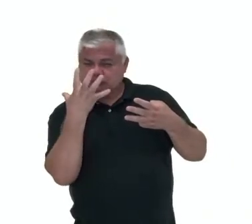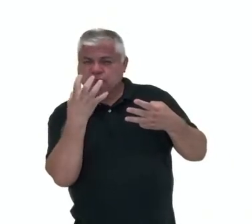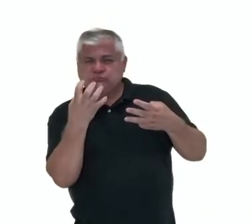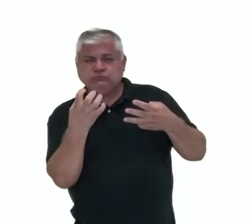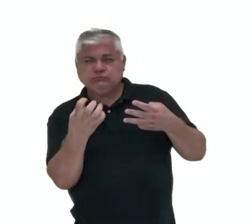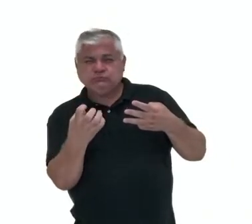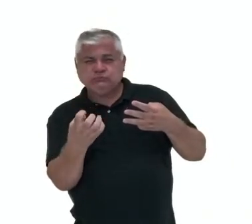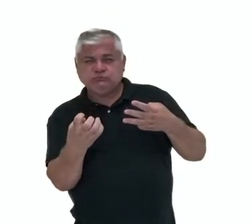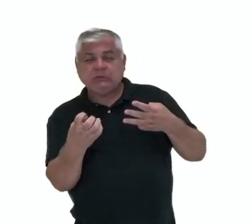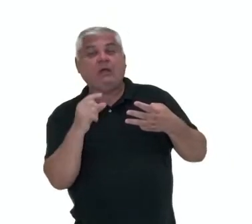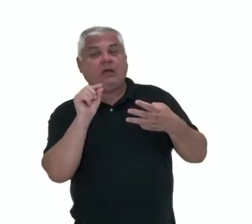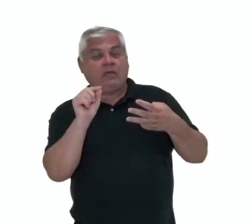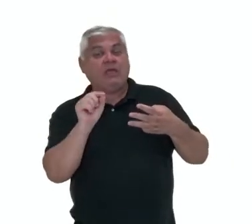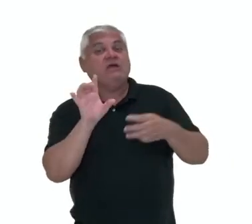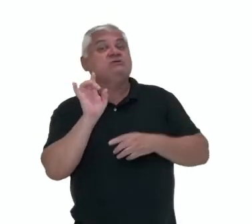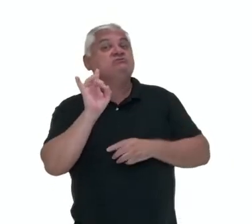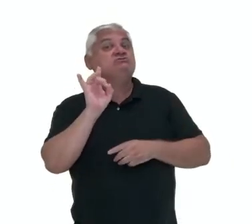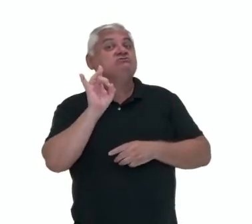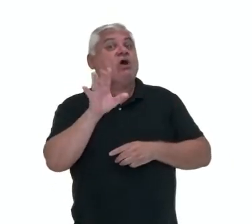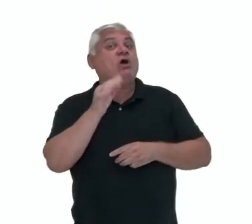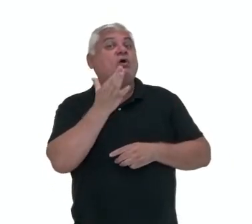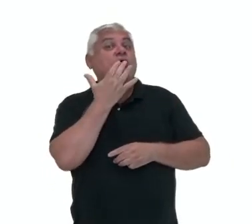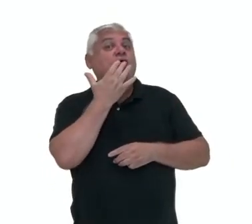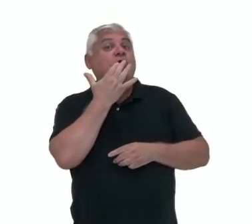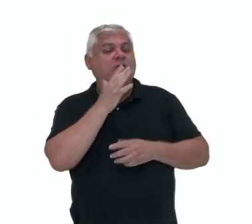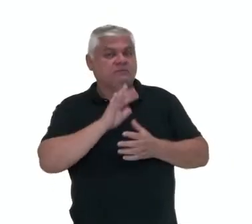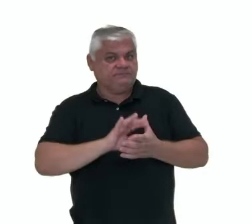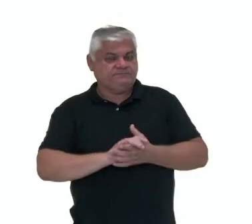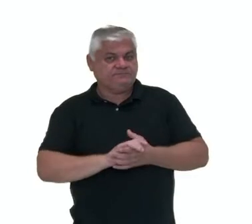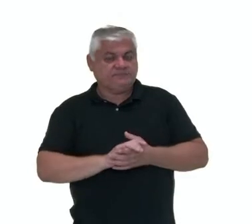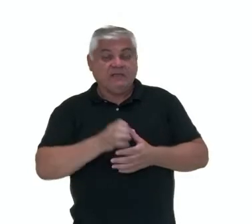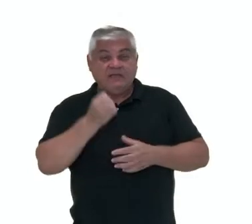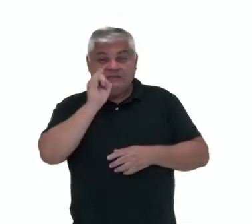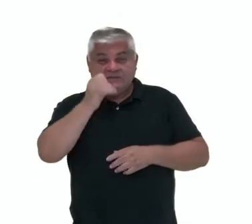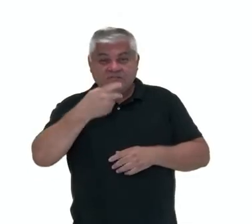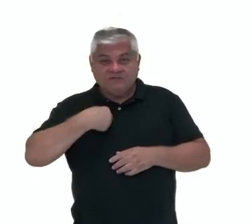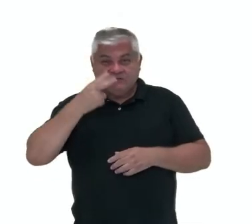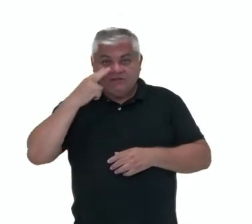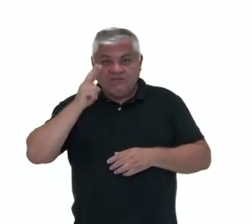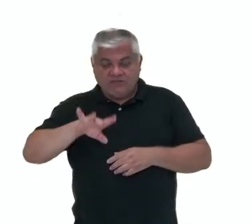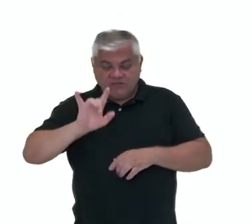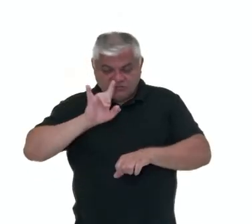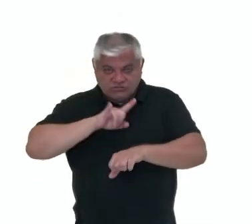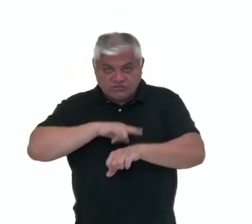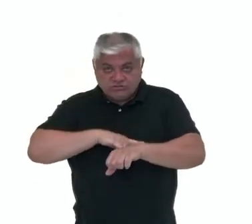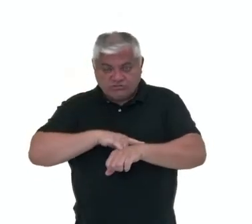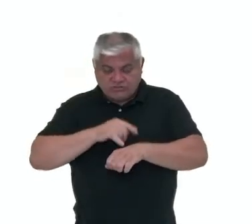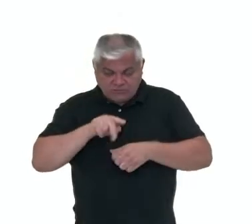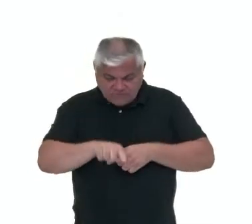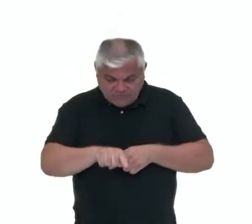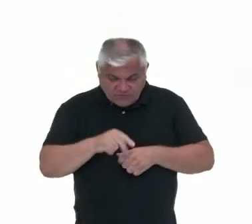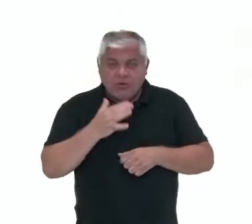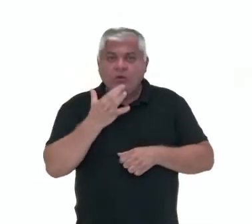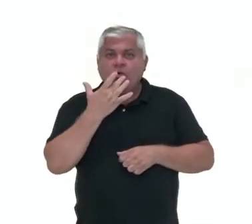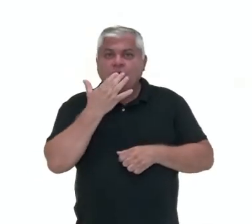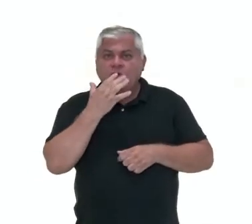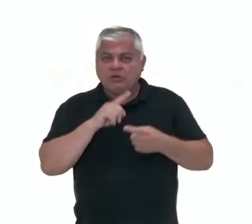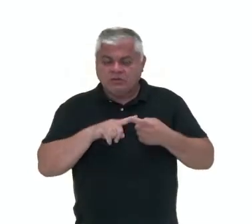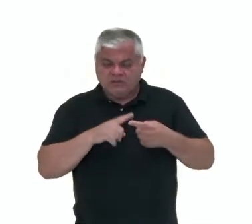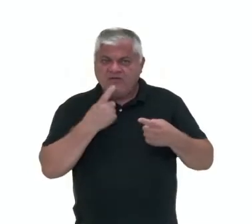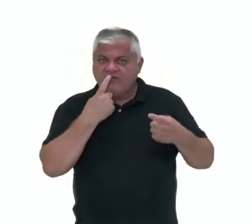aqui nós estamos falando apenas da coloração. Se vocês encontrarem, por exemplo,